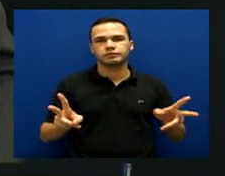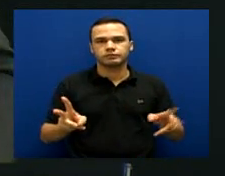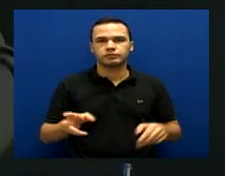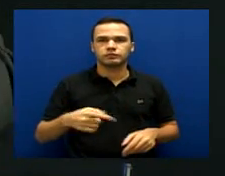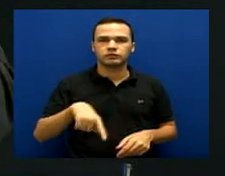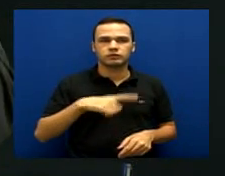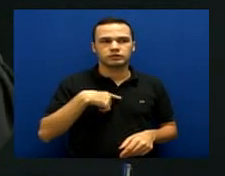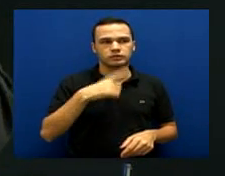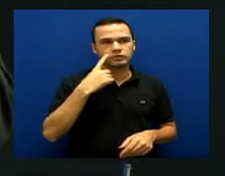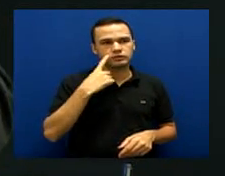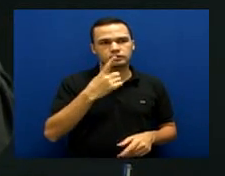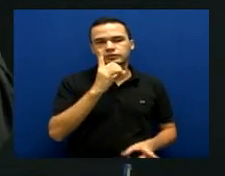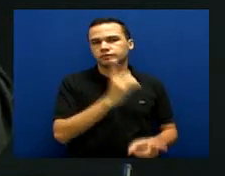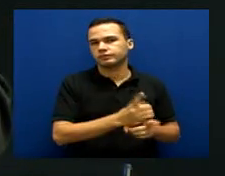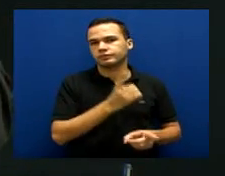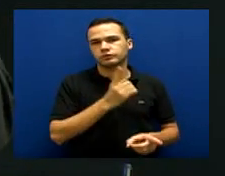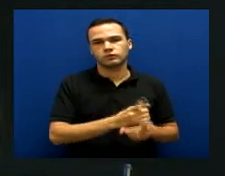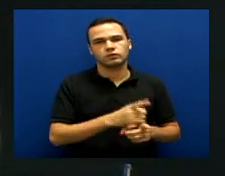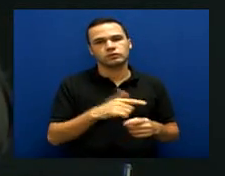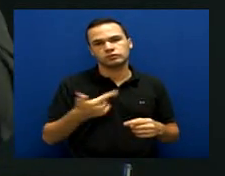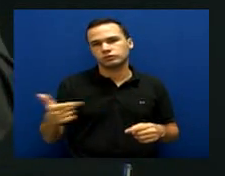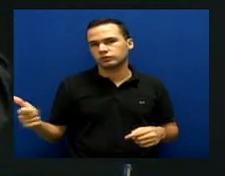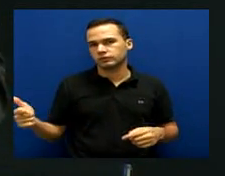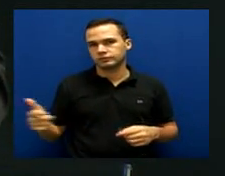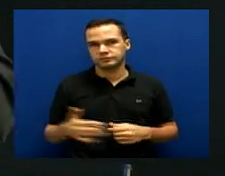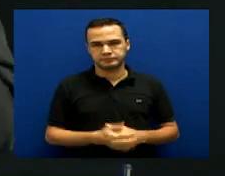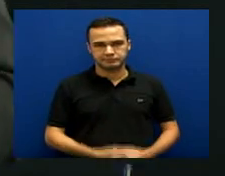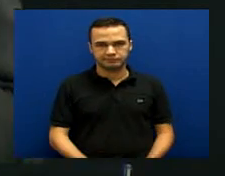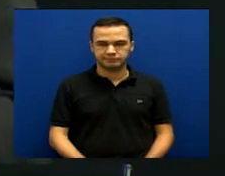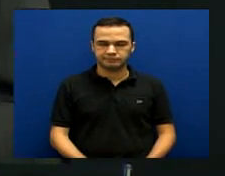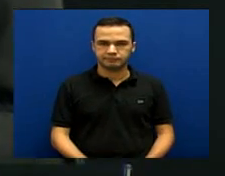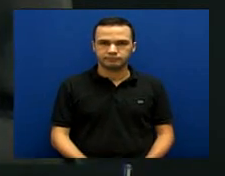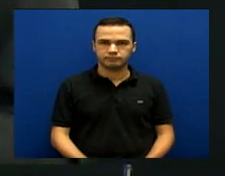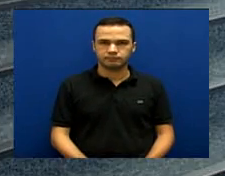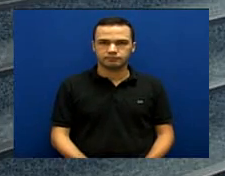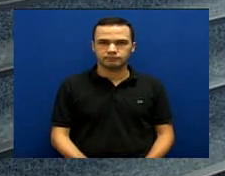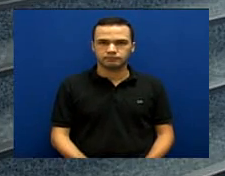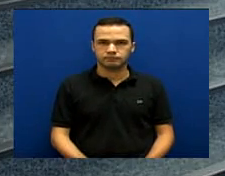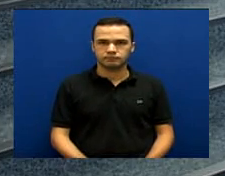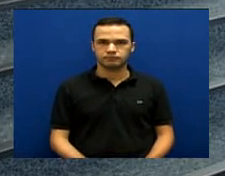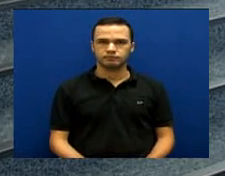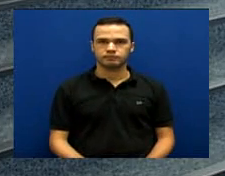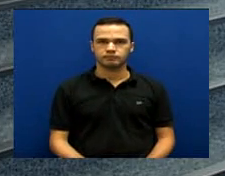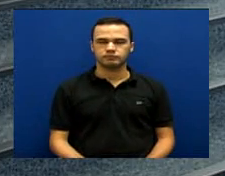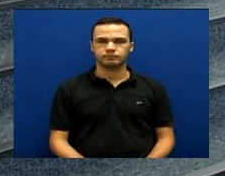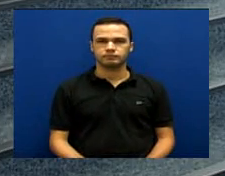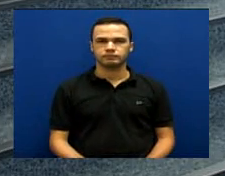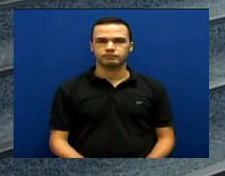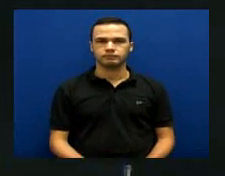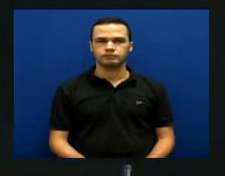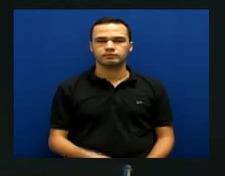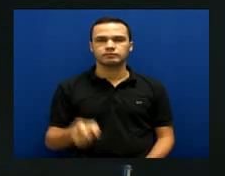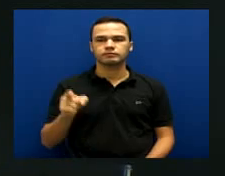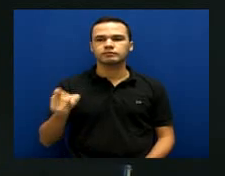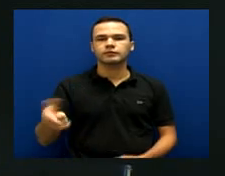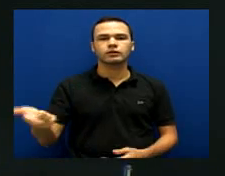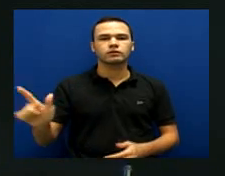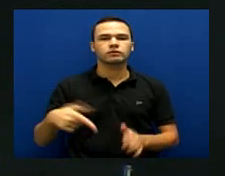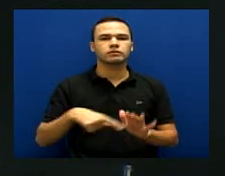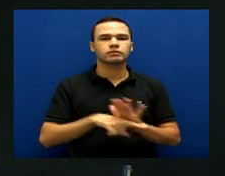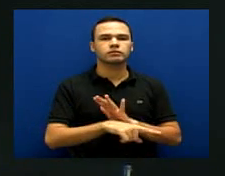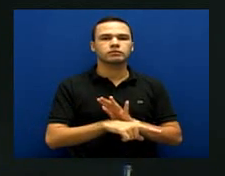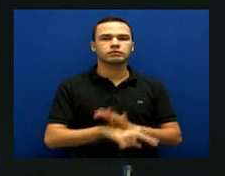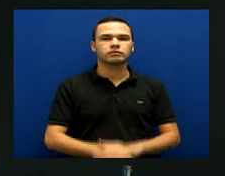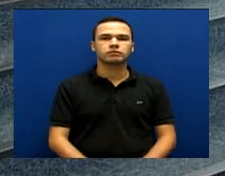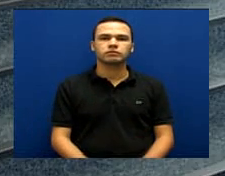não consegue encontrar uma ligação entre o técnico ea prática de mais um questionamento